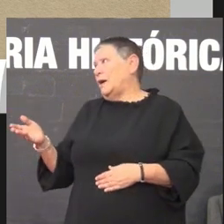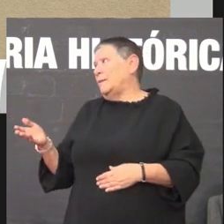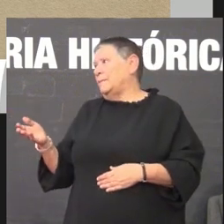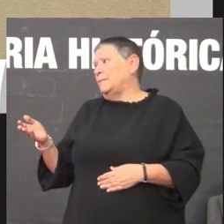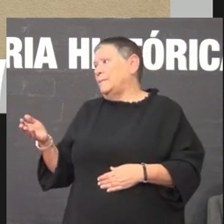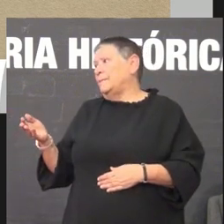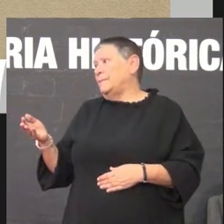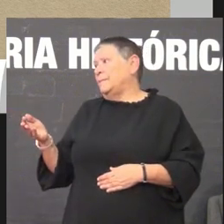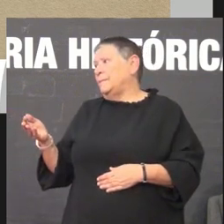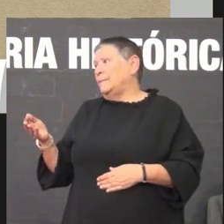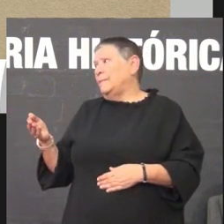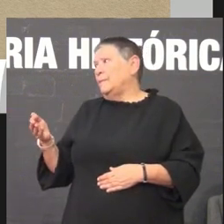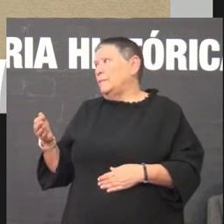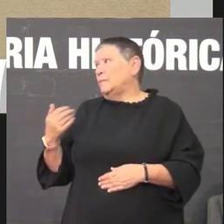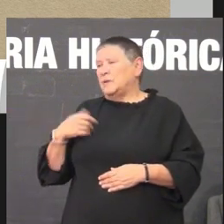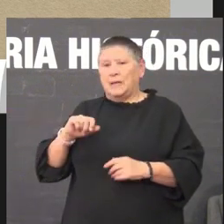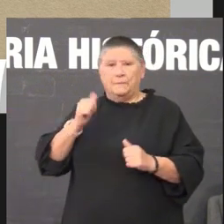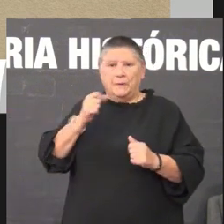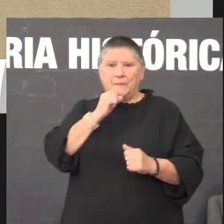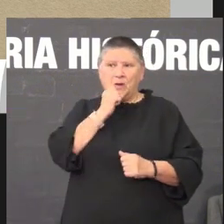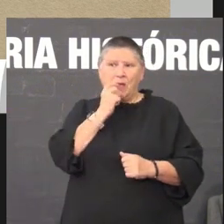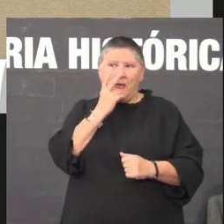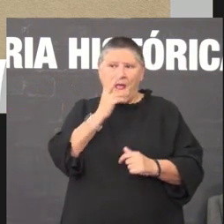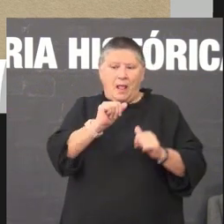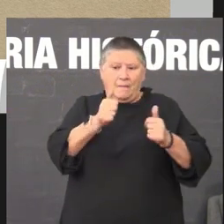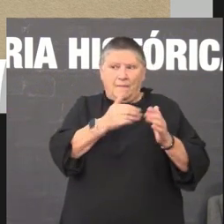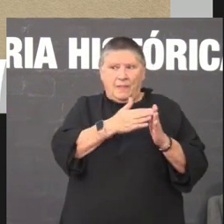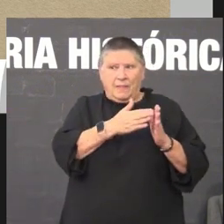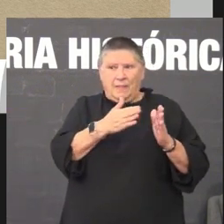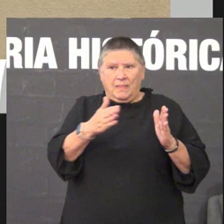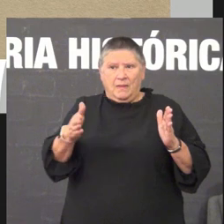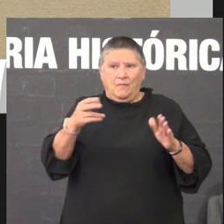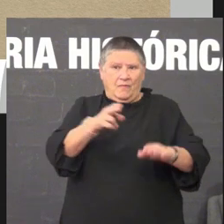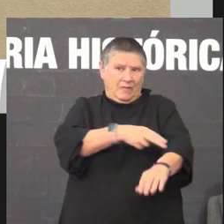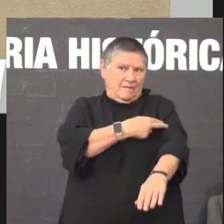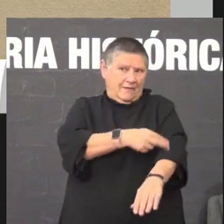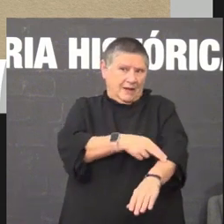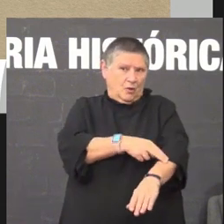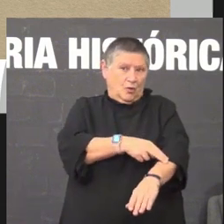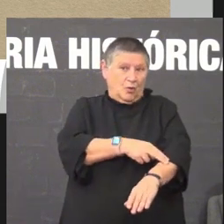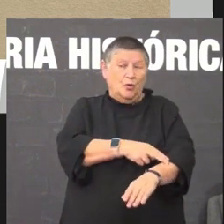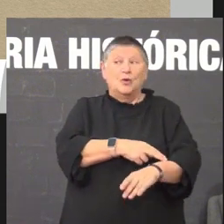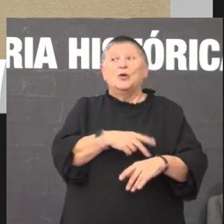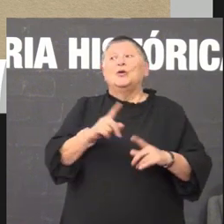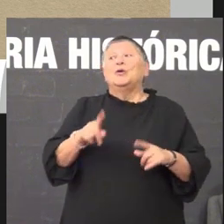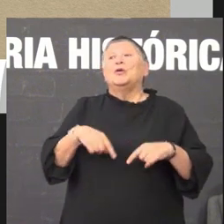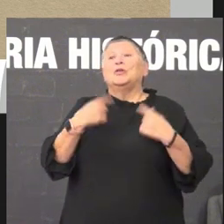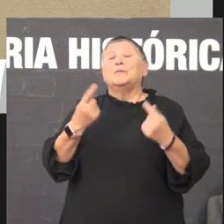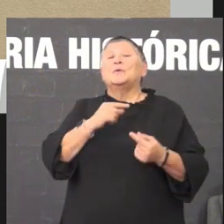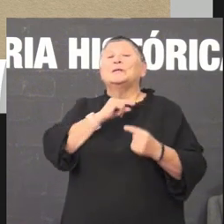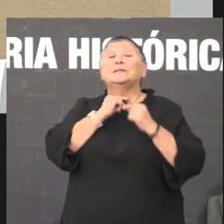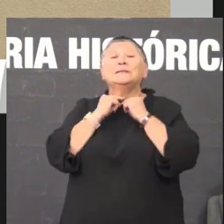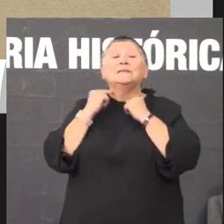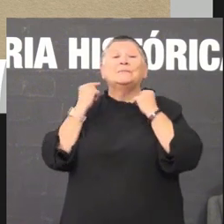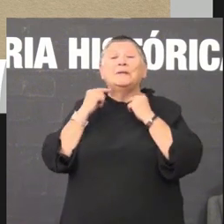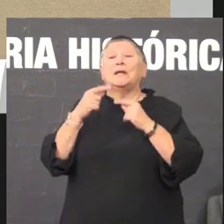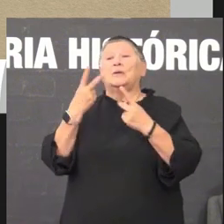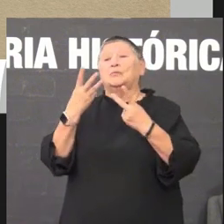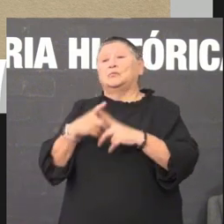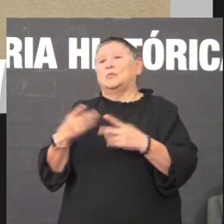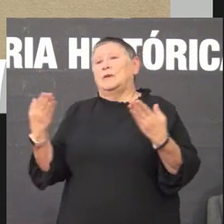primeiros anos do franquismo e o Seminario de Estudos Galegos foi enterrado